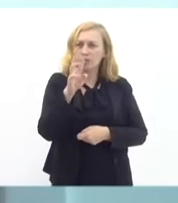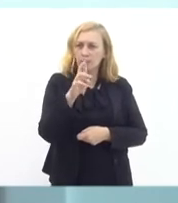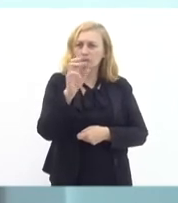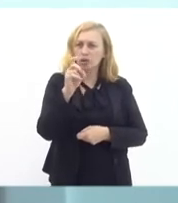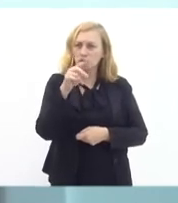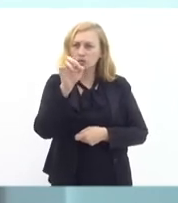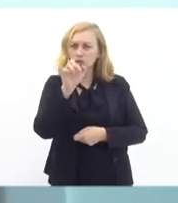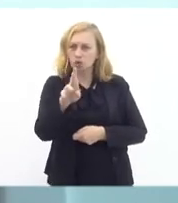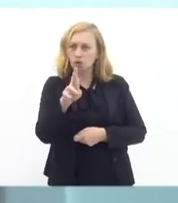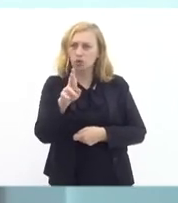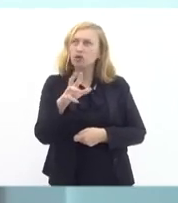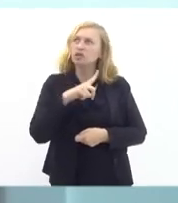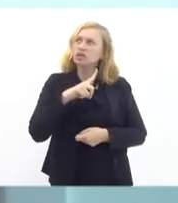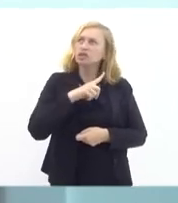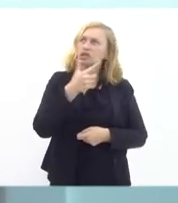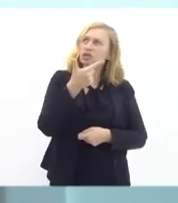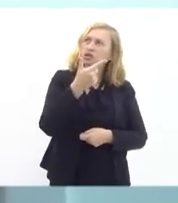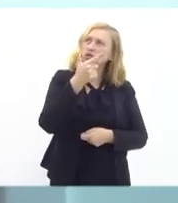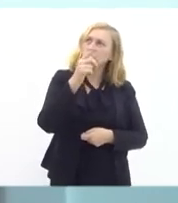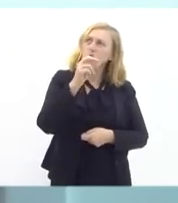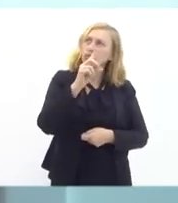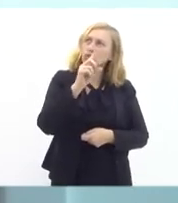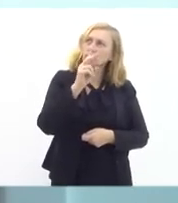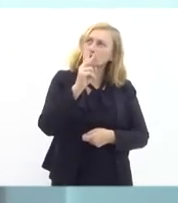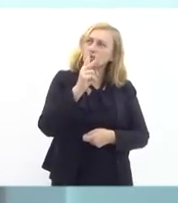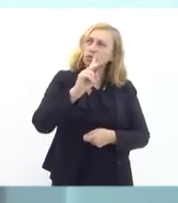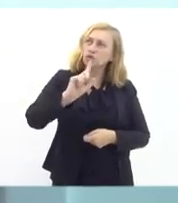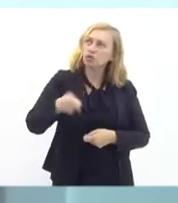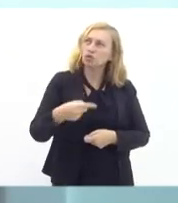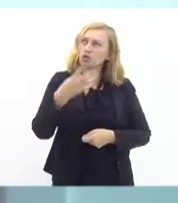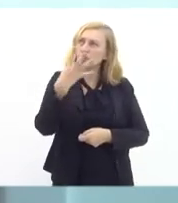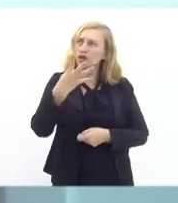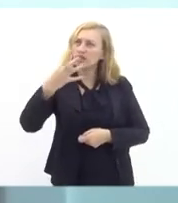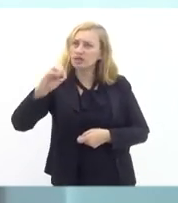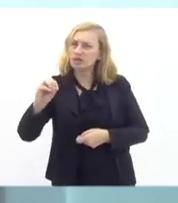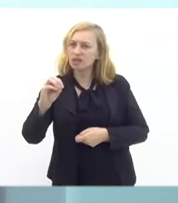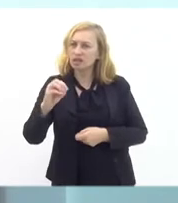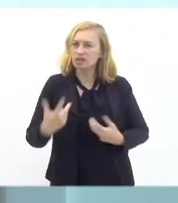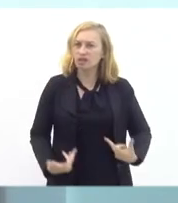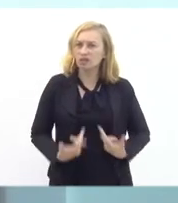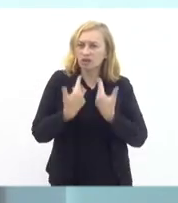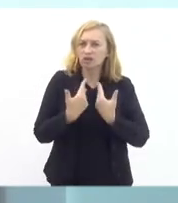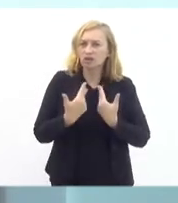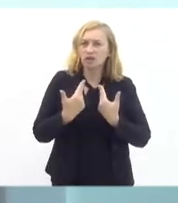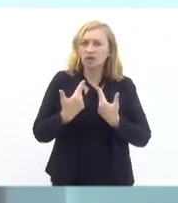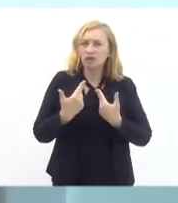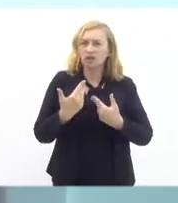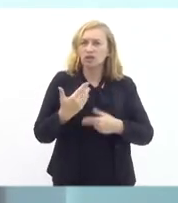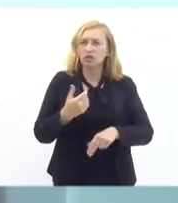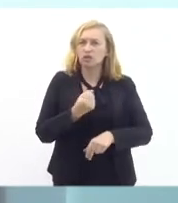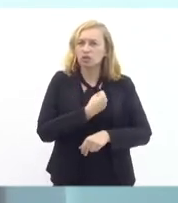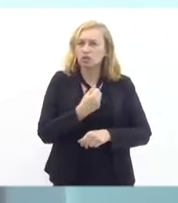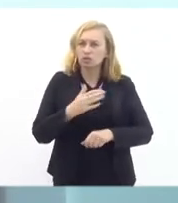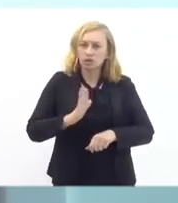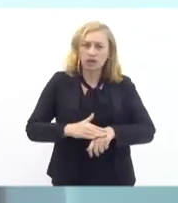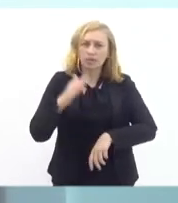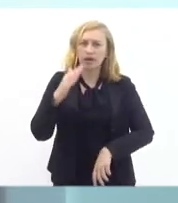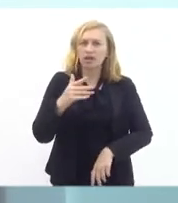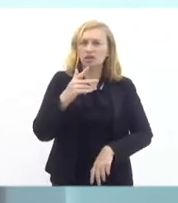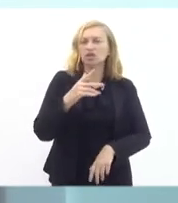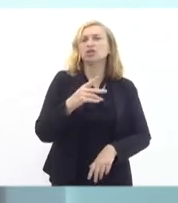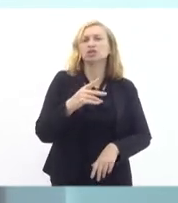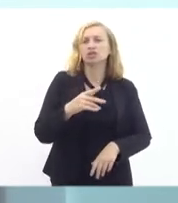de 2.400 castrações. A gente está aumentando esse projeto para 9.600 castrações. Mas se você não